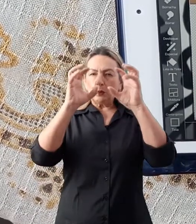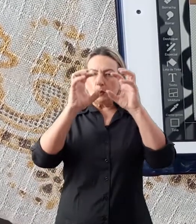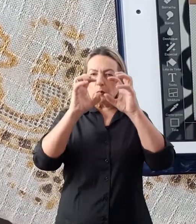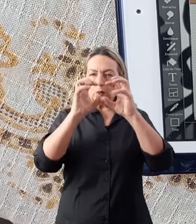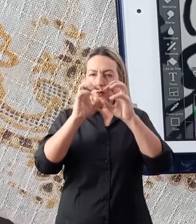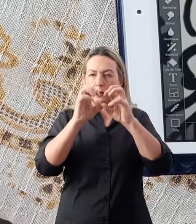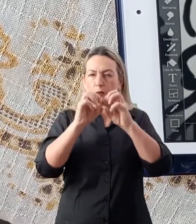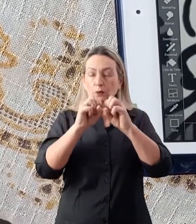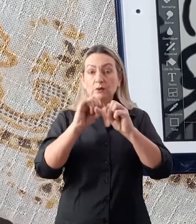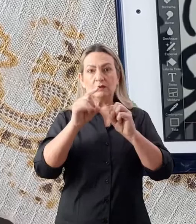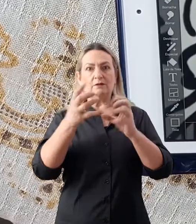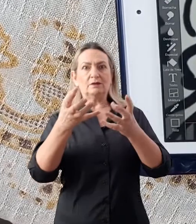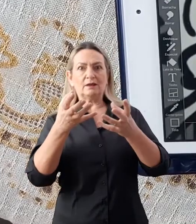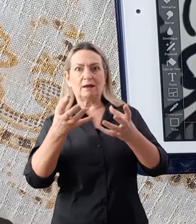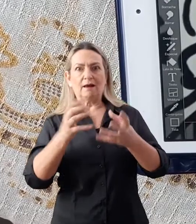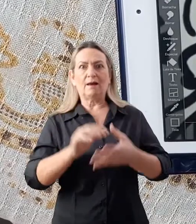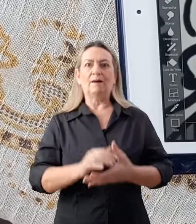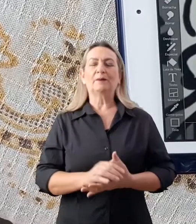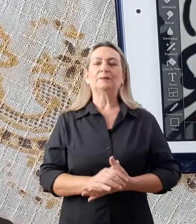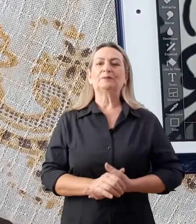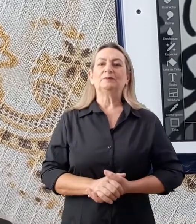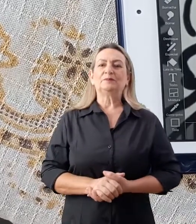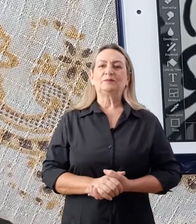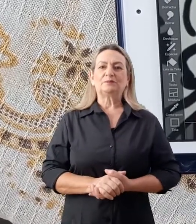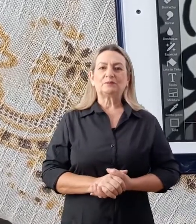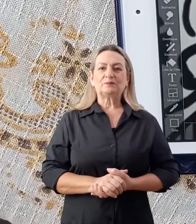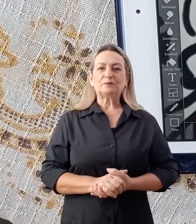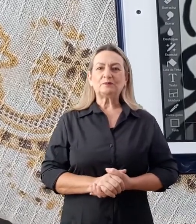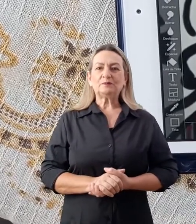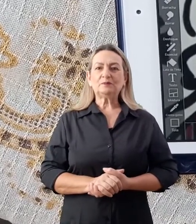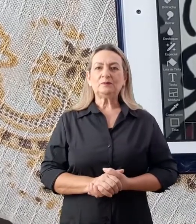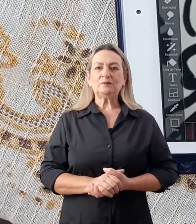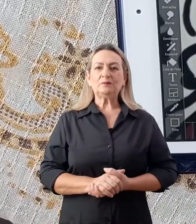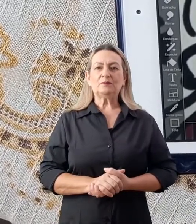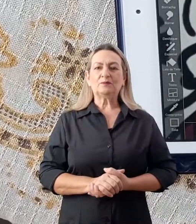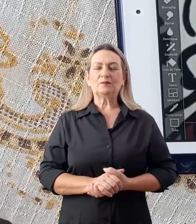escuro. Como fica.